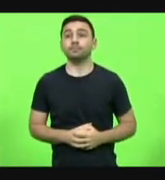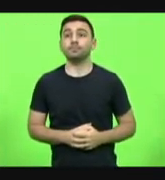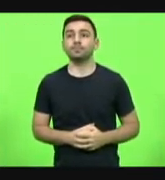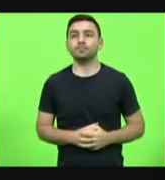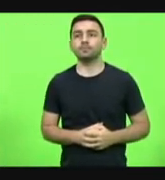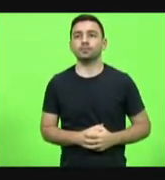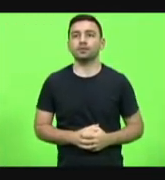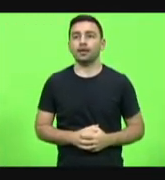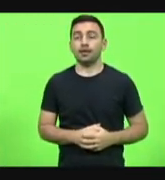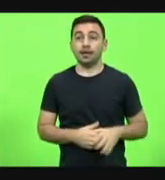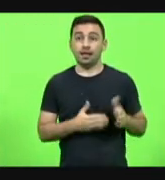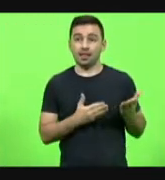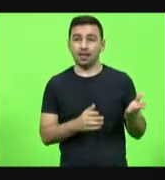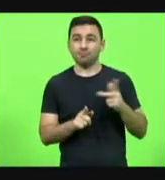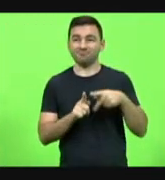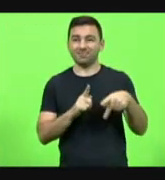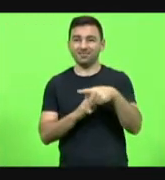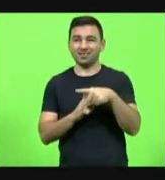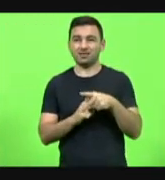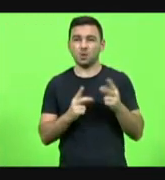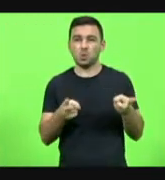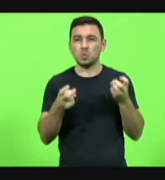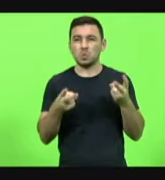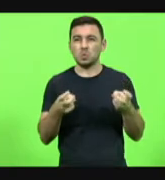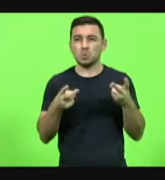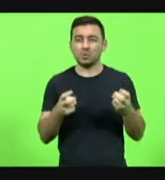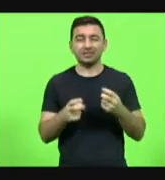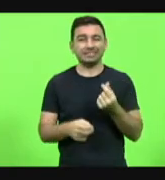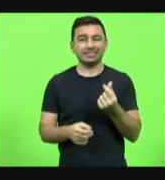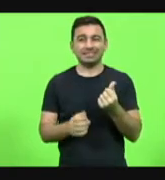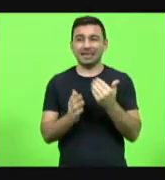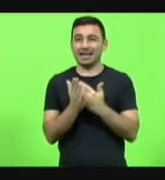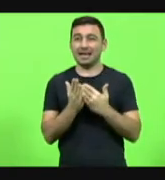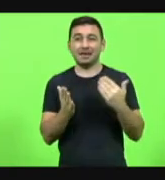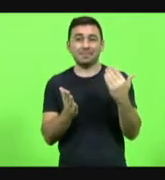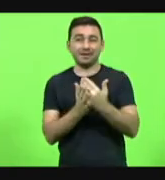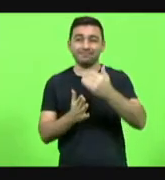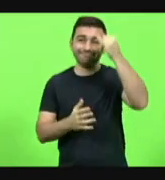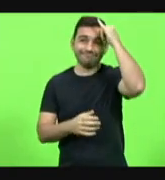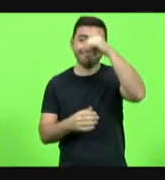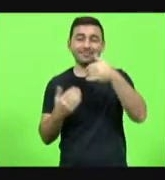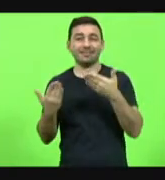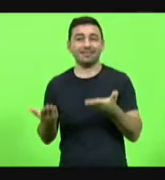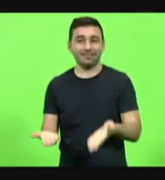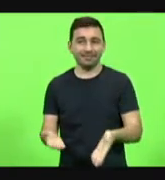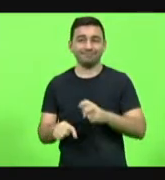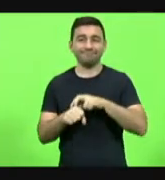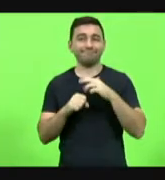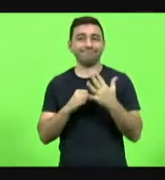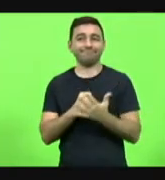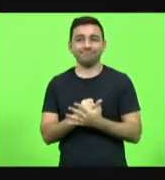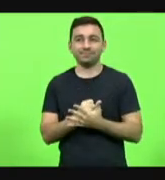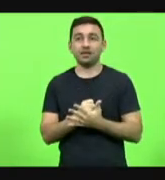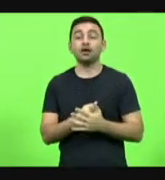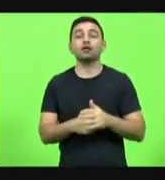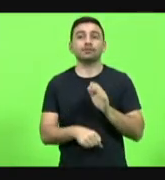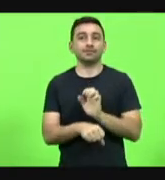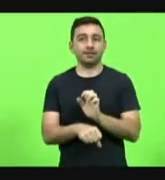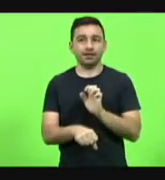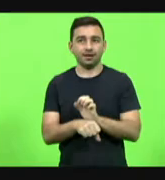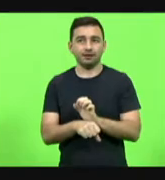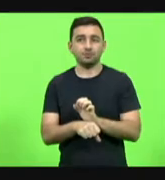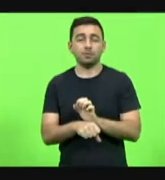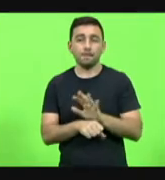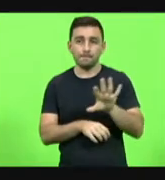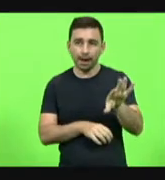do combate ao Covid-19. Ou seja, o Estado usou de uma verba emergencial,